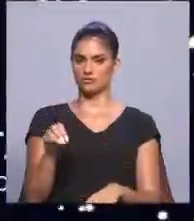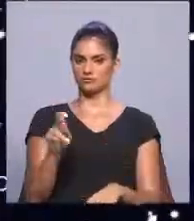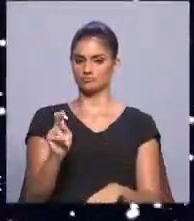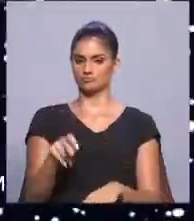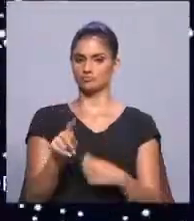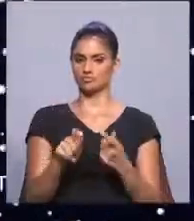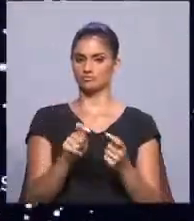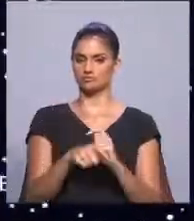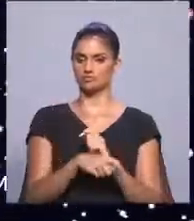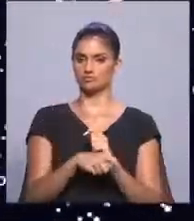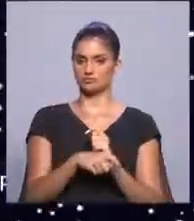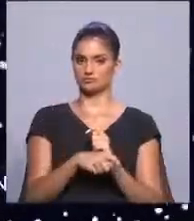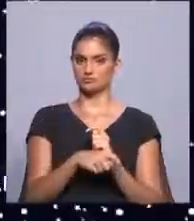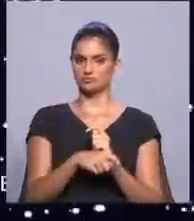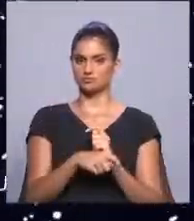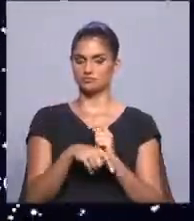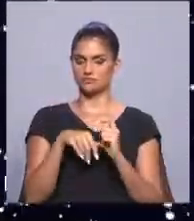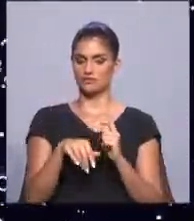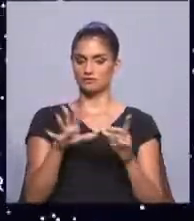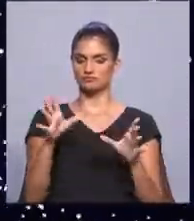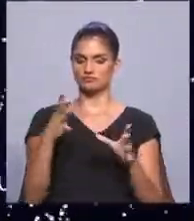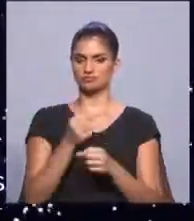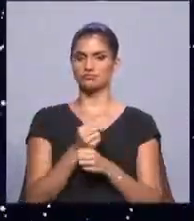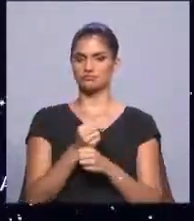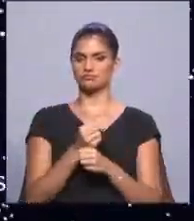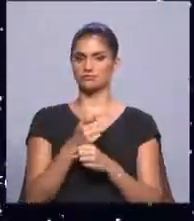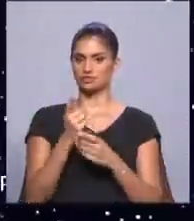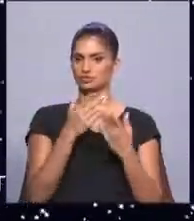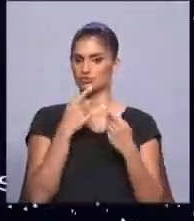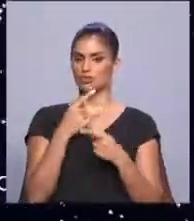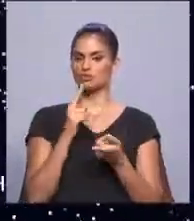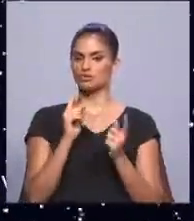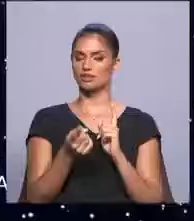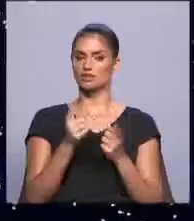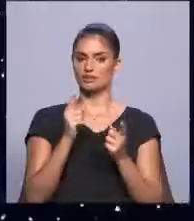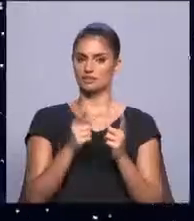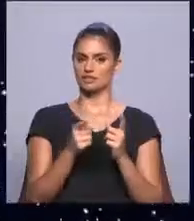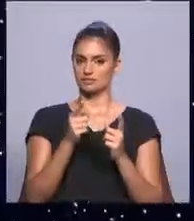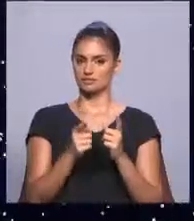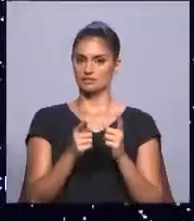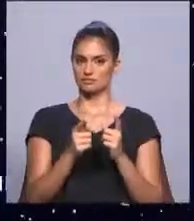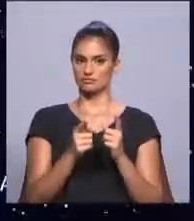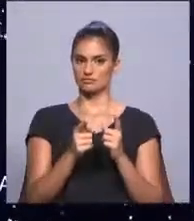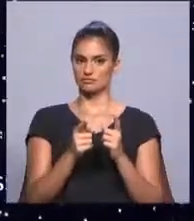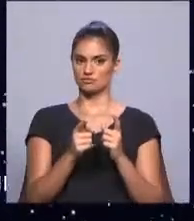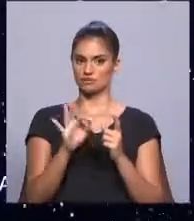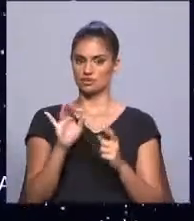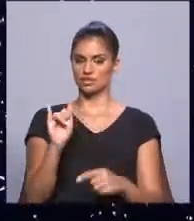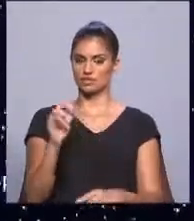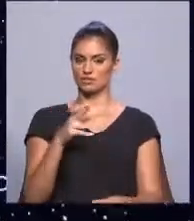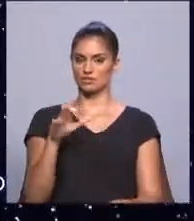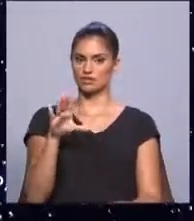vai convertendo ao longo da sua vida e vai esgotando esse estoque, este estudo diz que este estoque que nós temos de hidrogênio